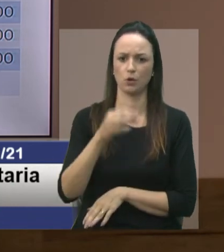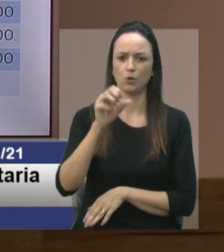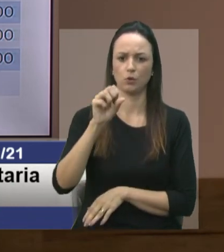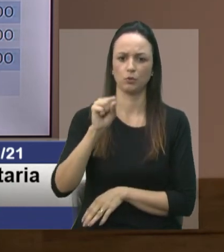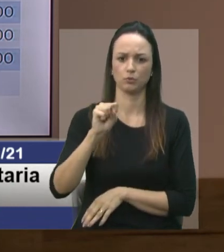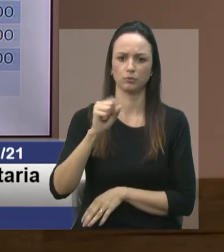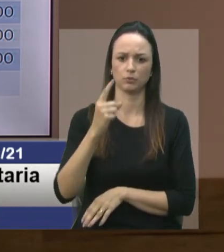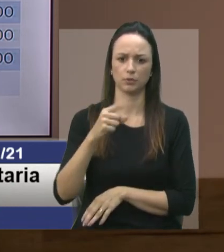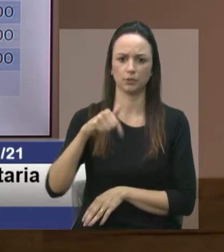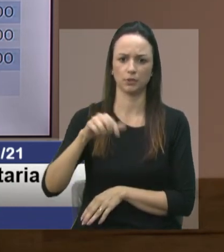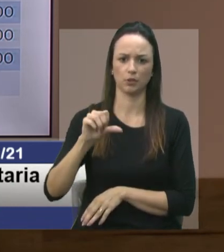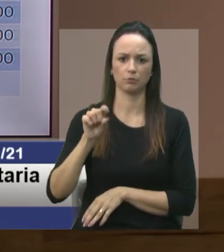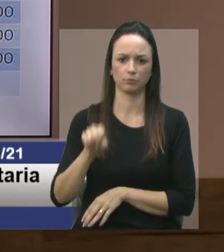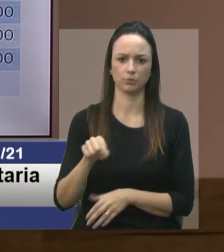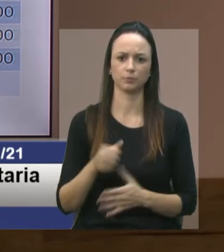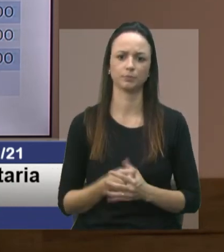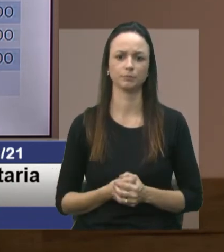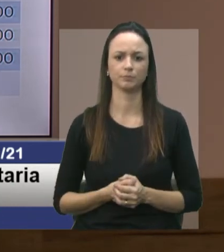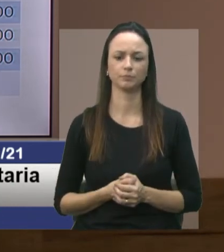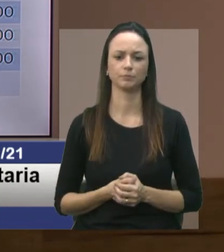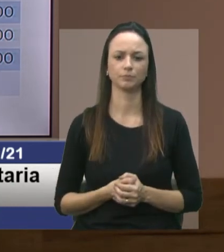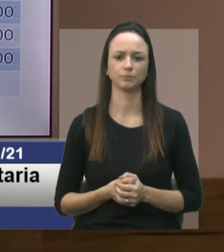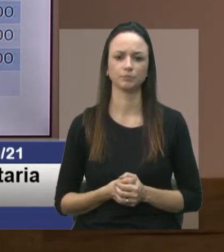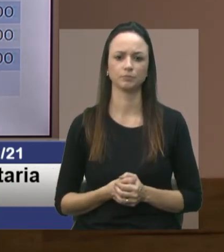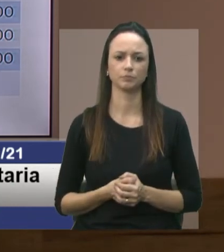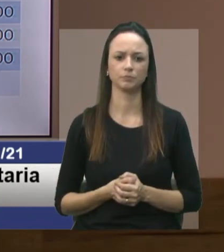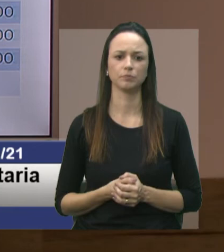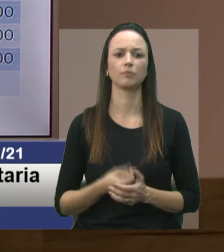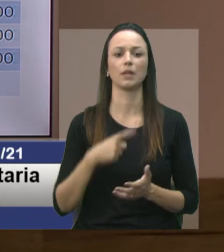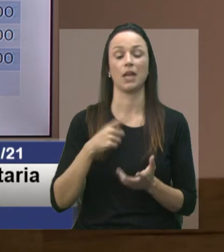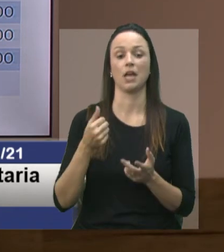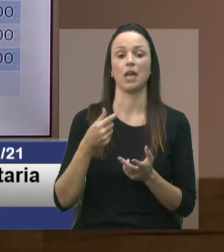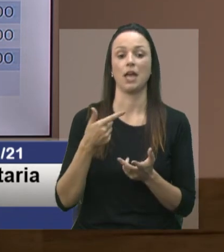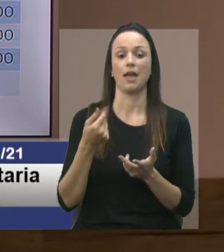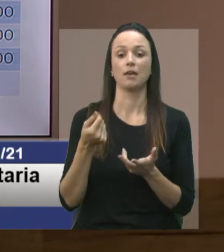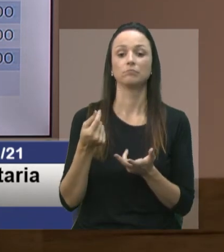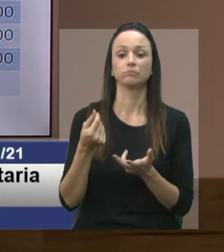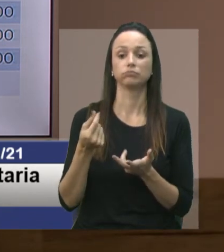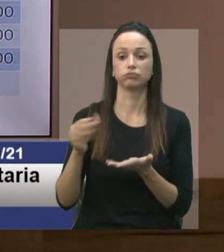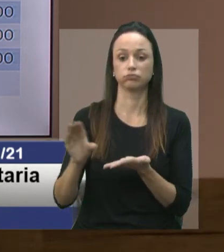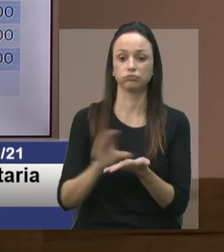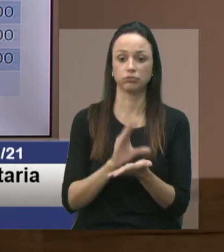R$ 2.879.000. E em receitas de capital,